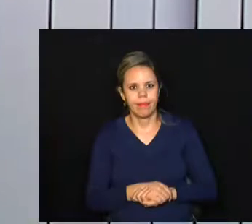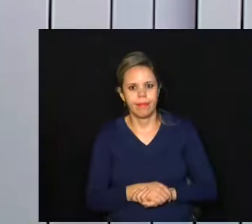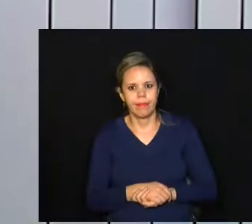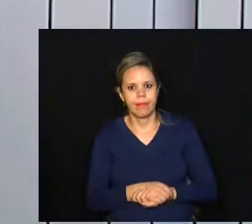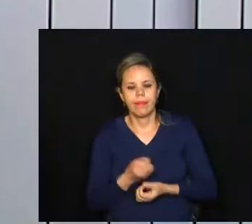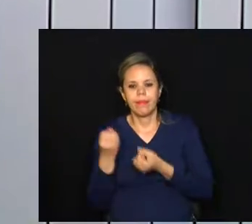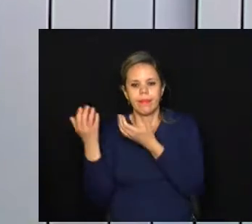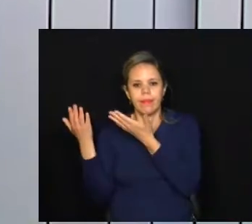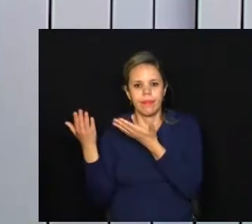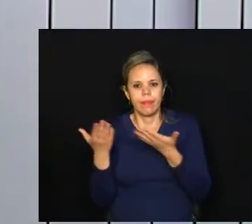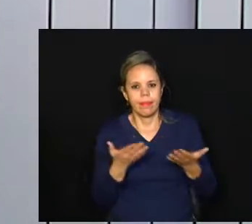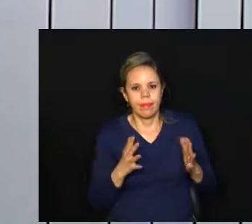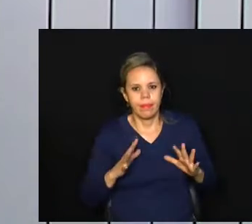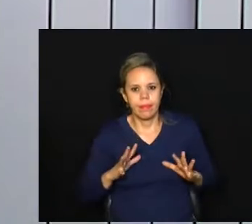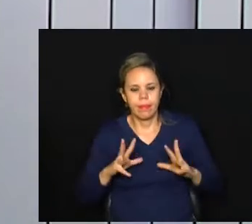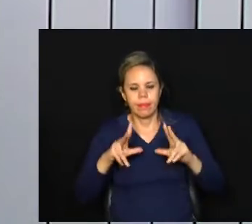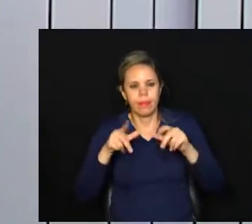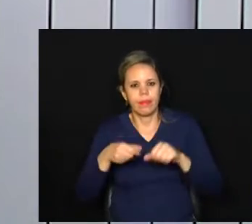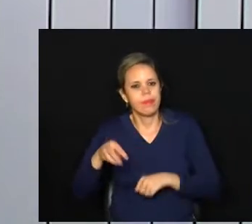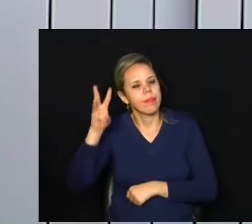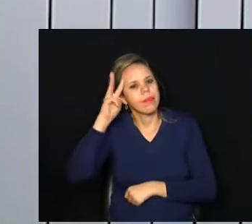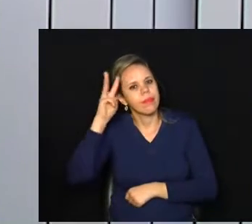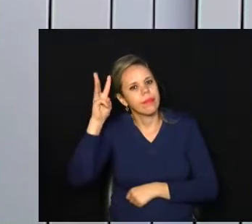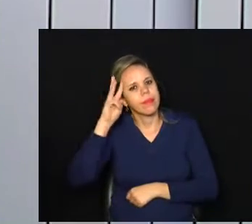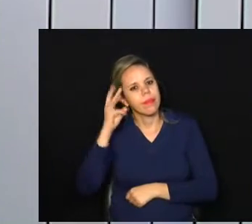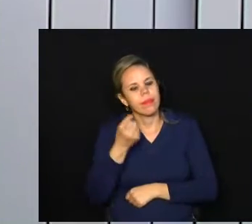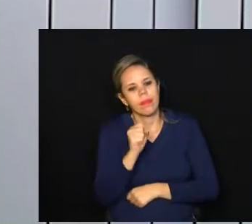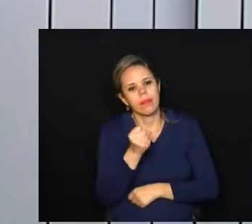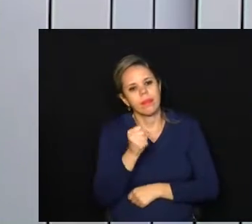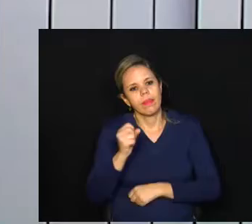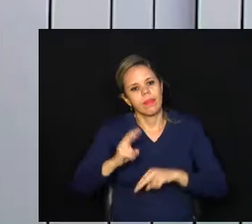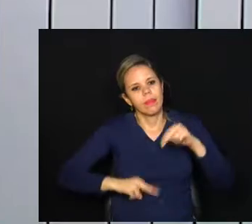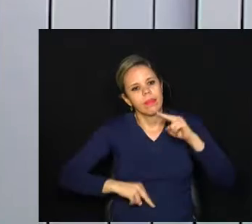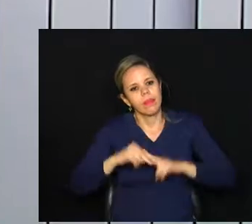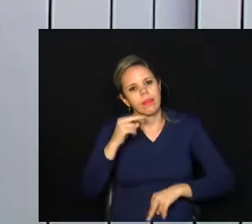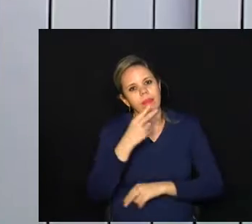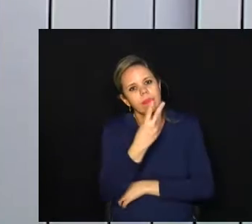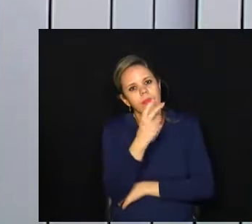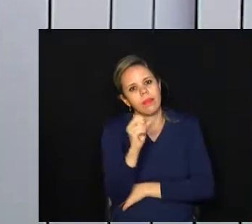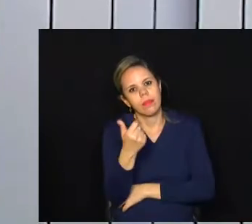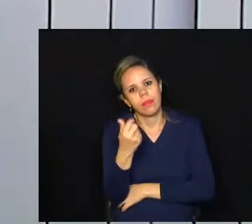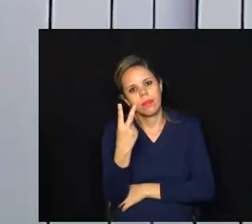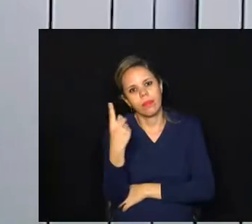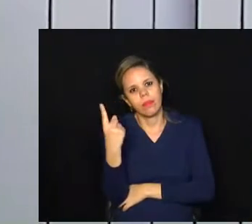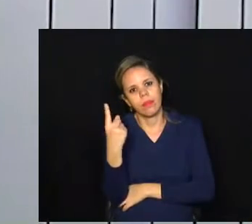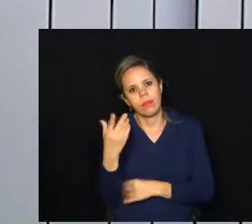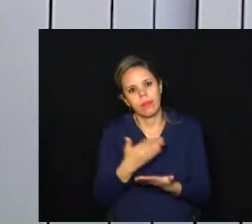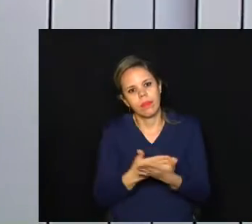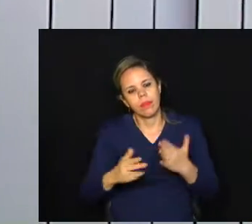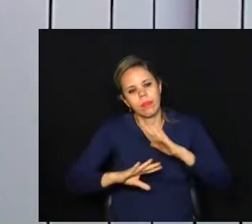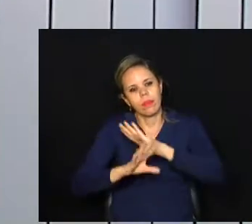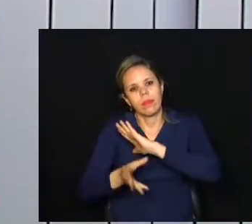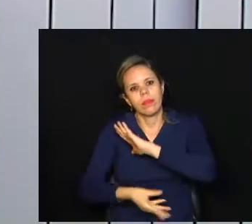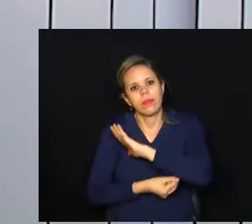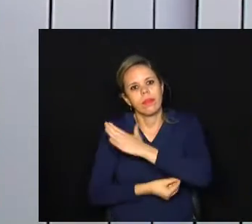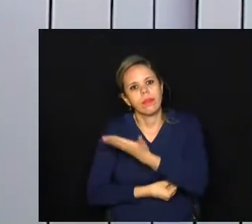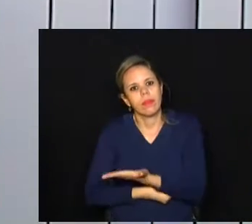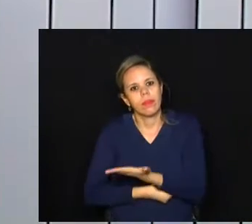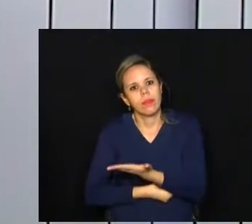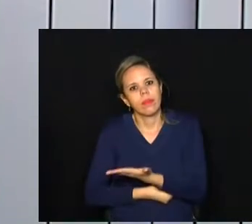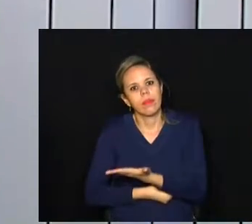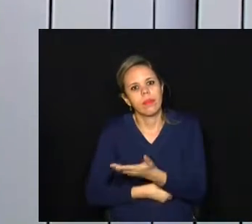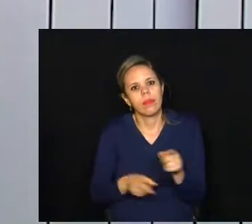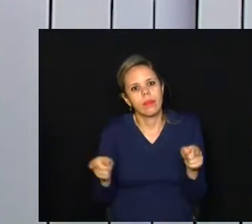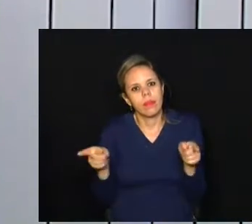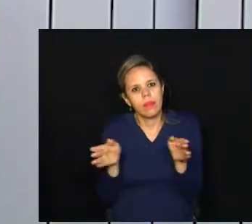Olá, seja bem-vinda, seja bem-vindo. Terça-feira, 8 de junho de 2021. Começa agora o Câmara Total, edição